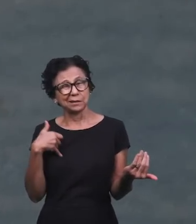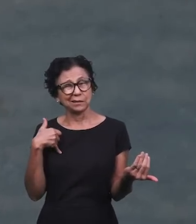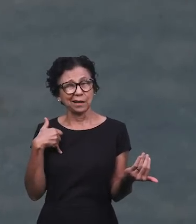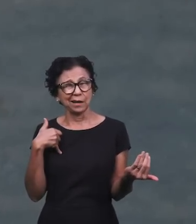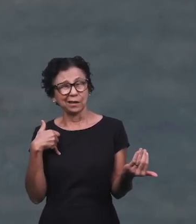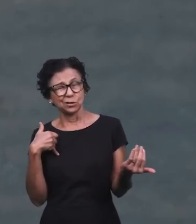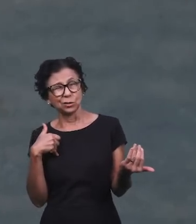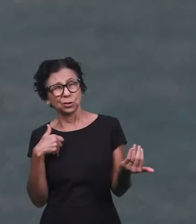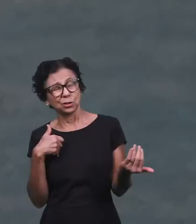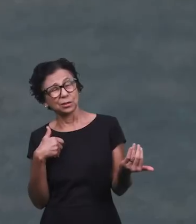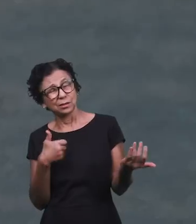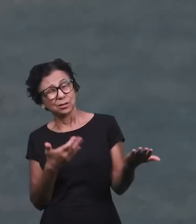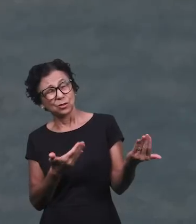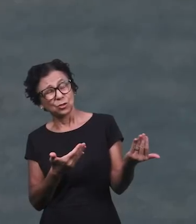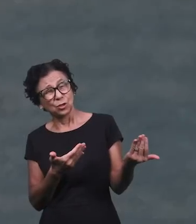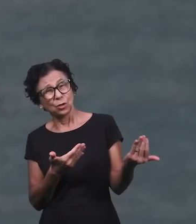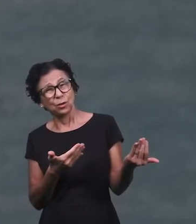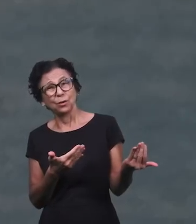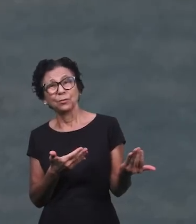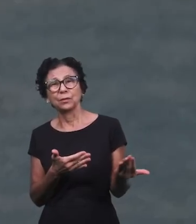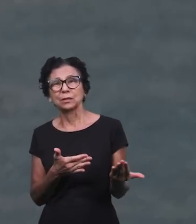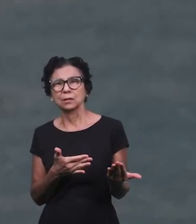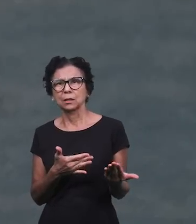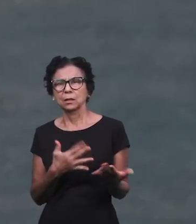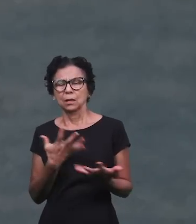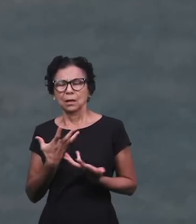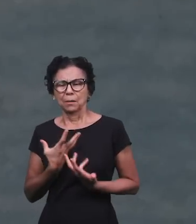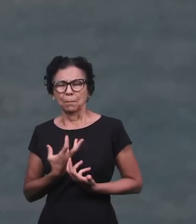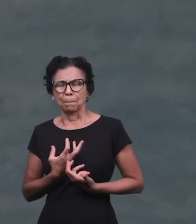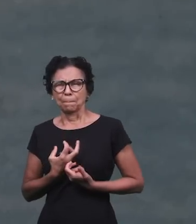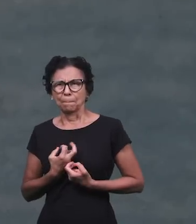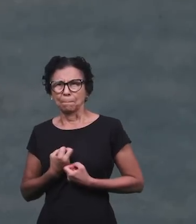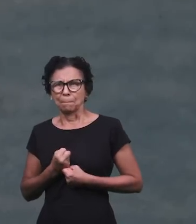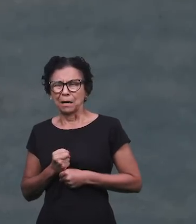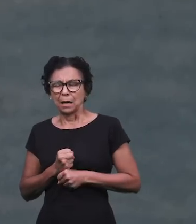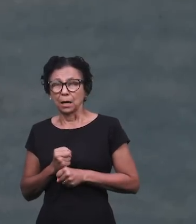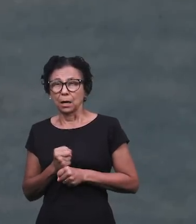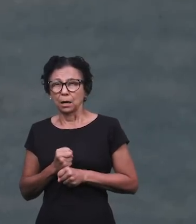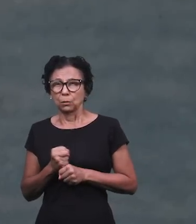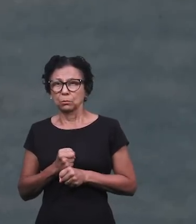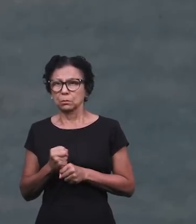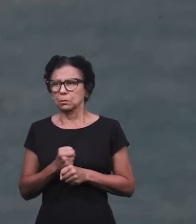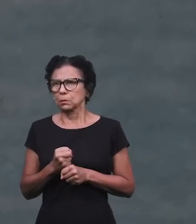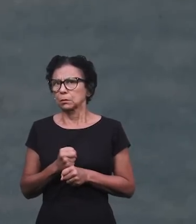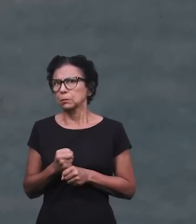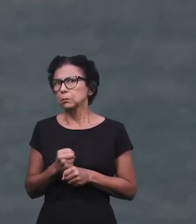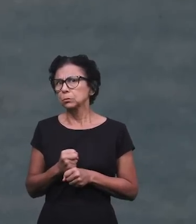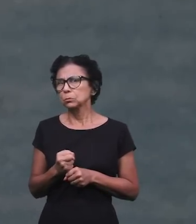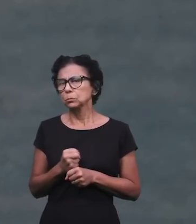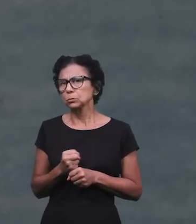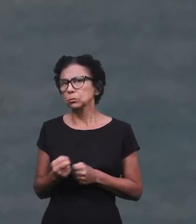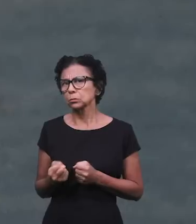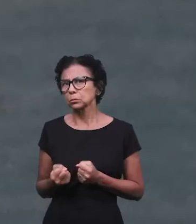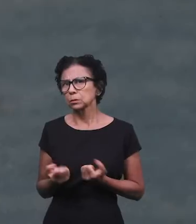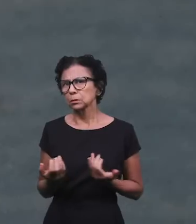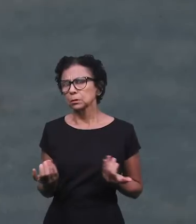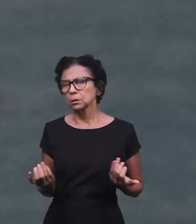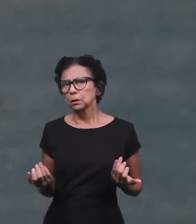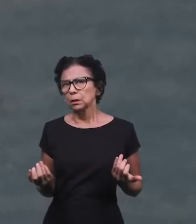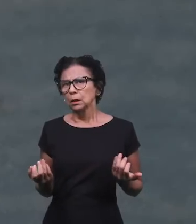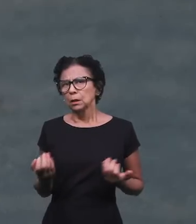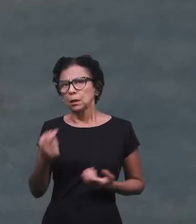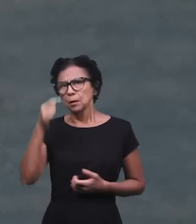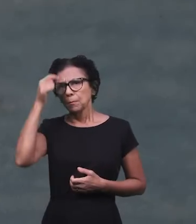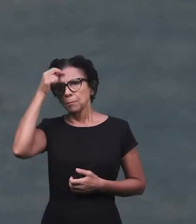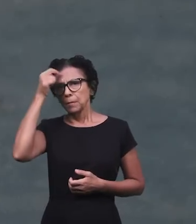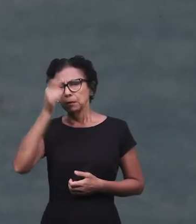vezes dura por anos. Muitos né? anos. É algo que, quer dizer, no que diz respeito ao ser humano, à mente, ao coração